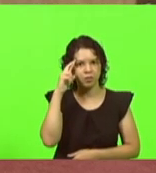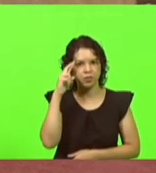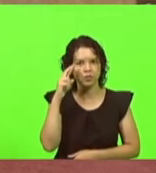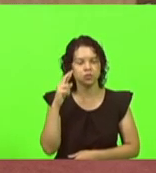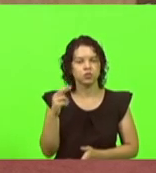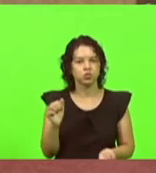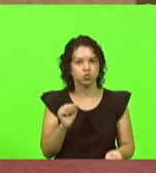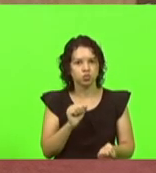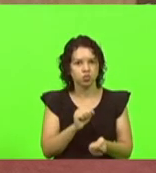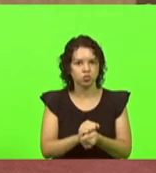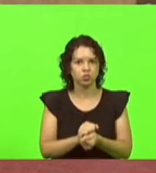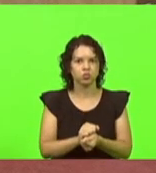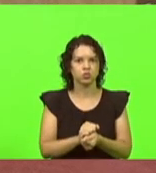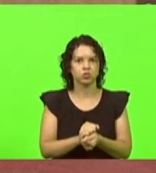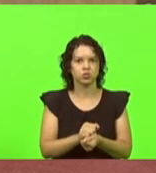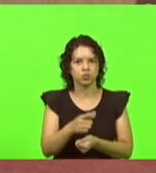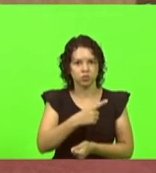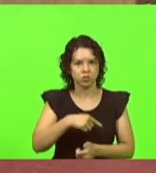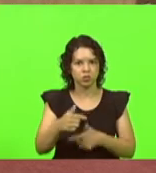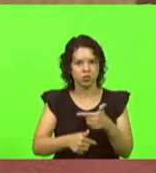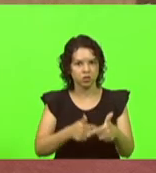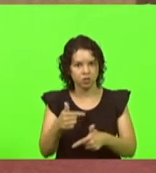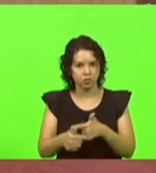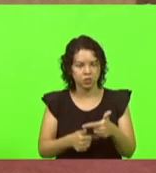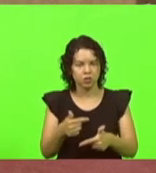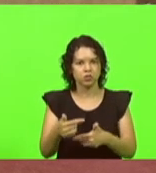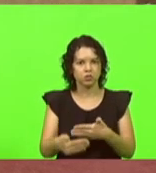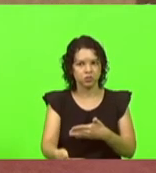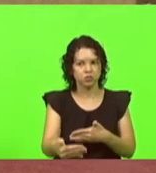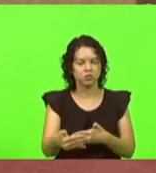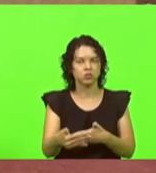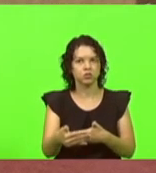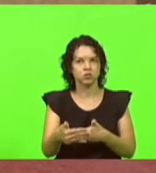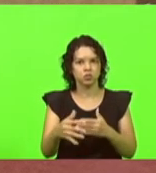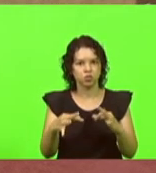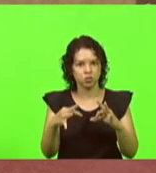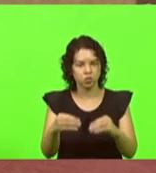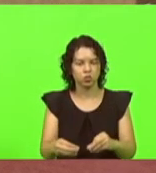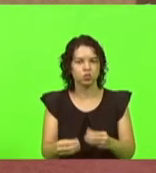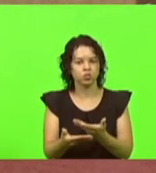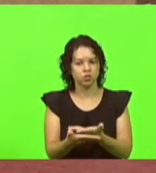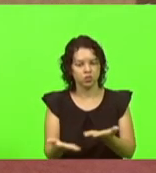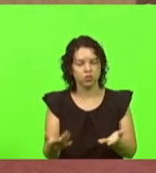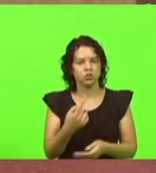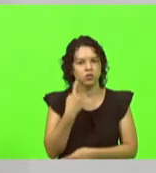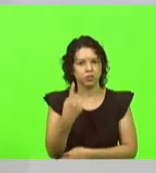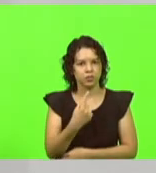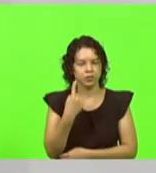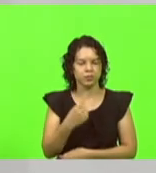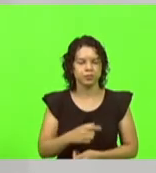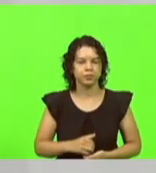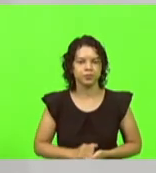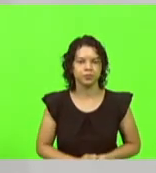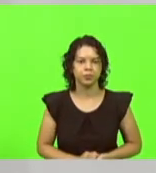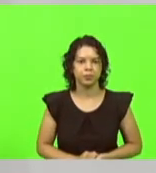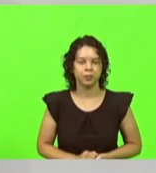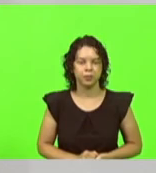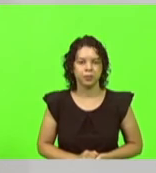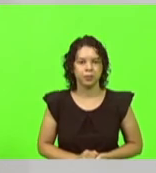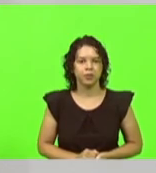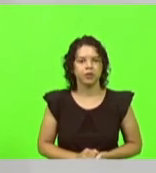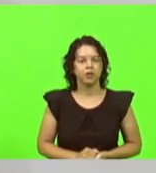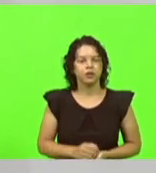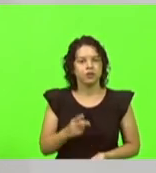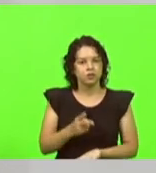juntos, vamos trabalhar juntos para todos os senhores deputados e as senhoras deputadas. Da mesma